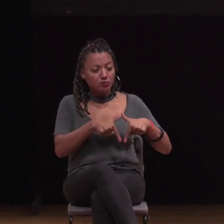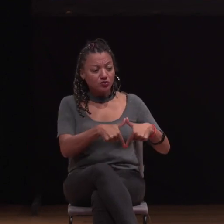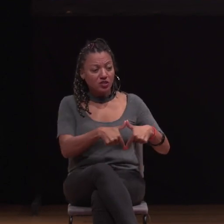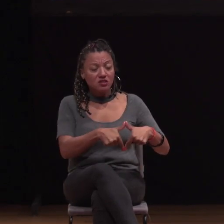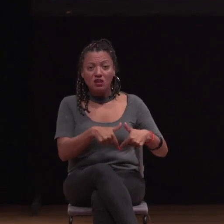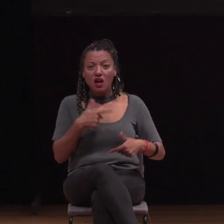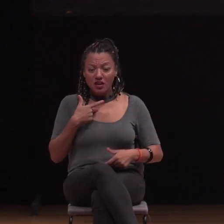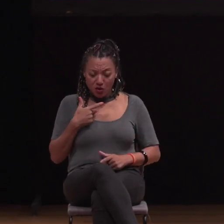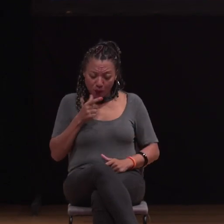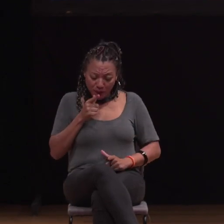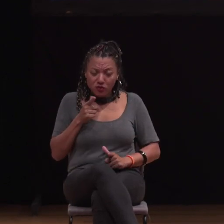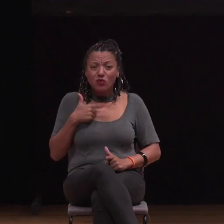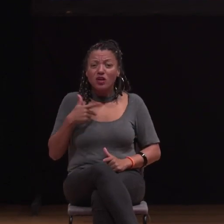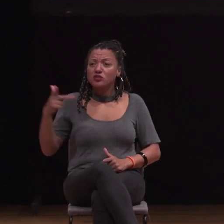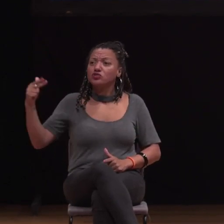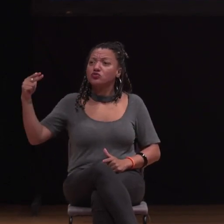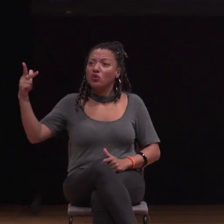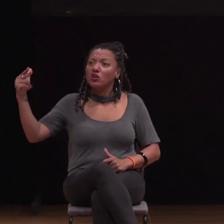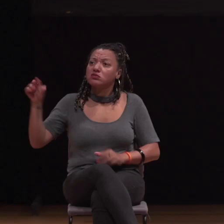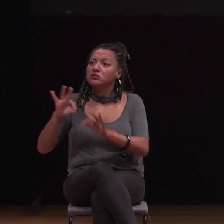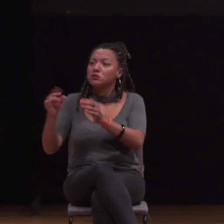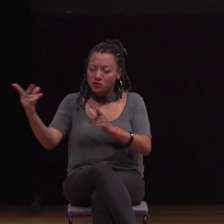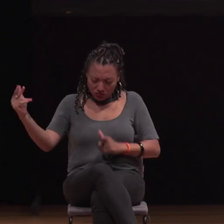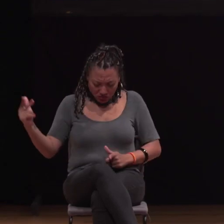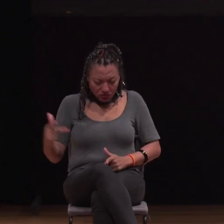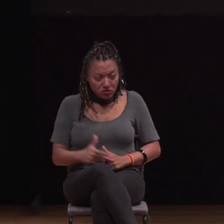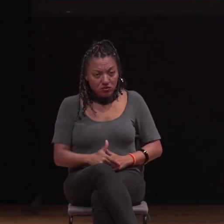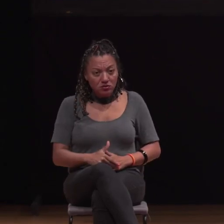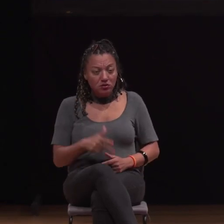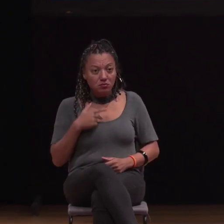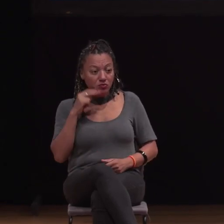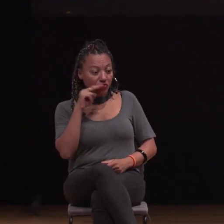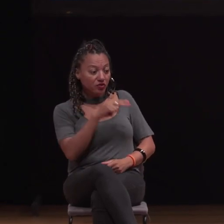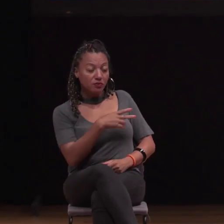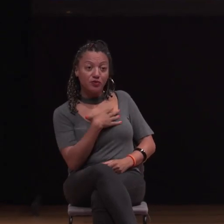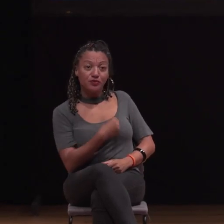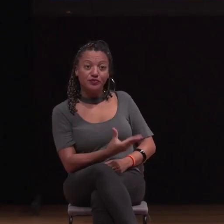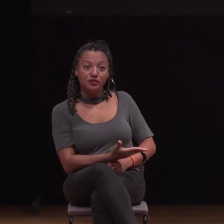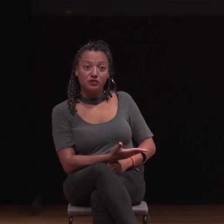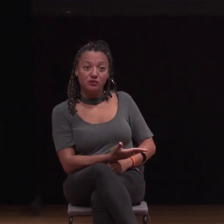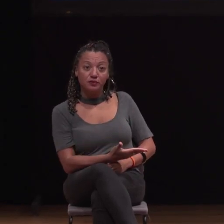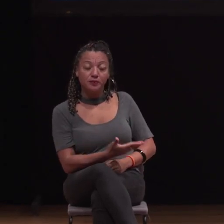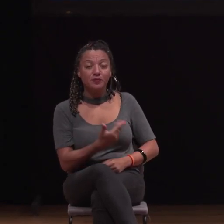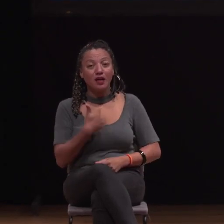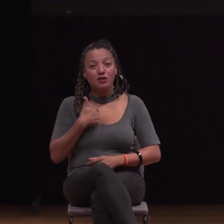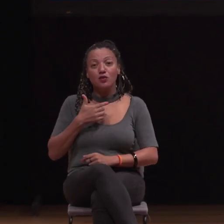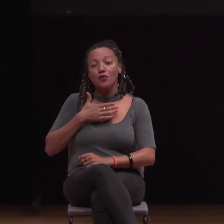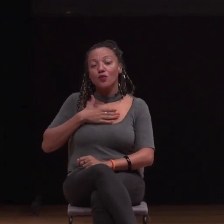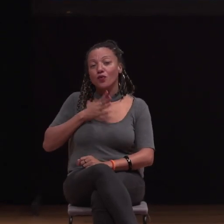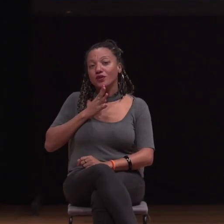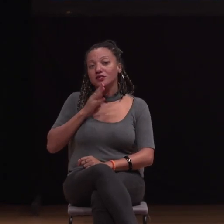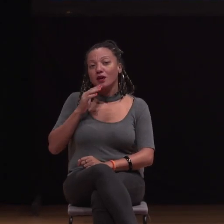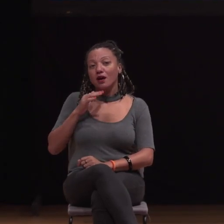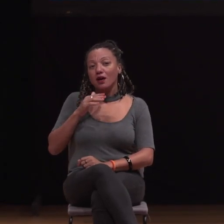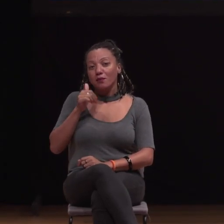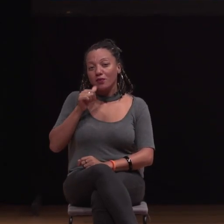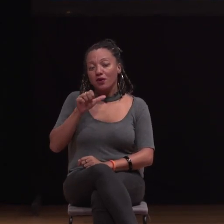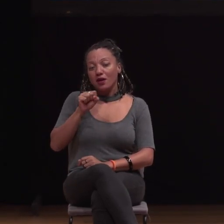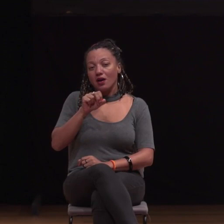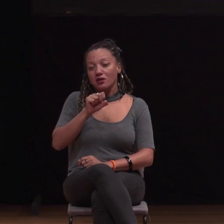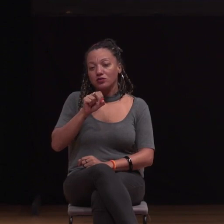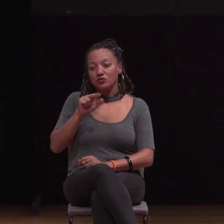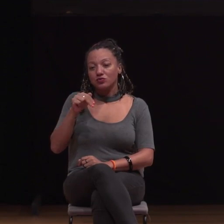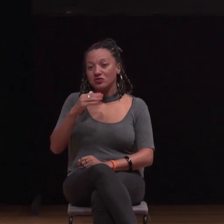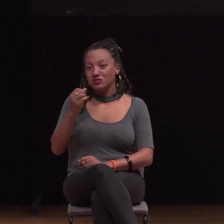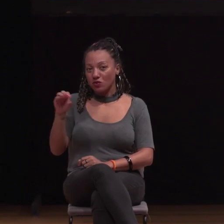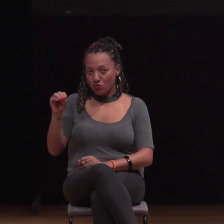tesoura mesmo o pinto. E aí eu conheço a Açucena das Bahias, e ela falou para mim uma coisa, ela falou assim, olha,